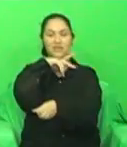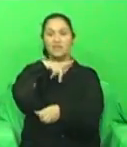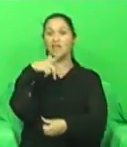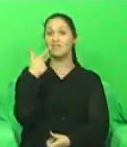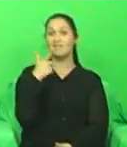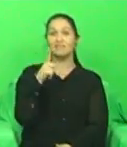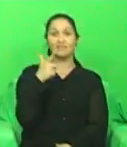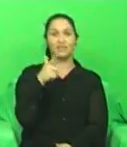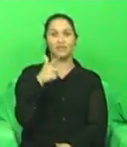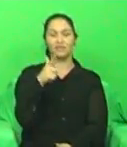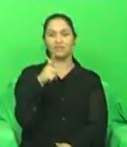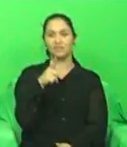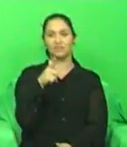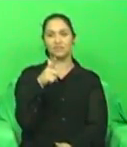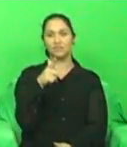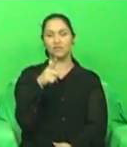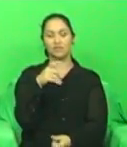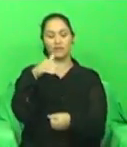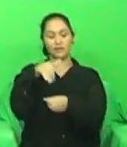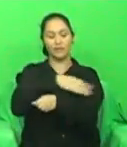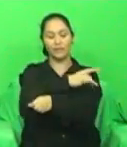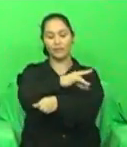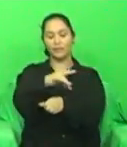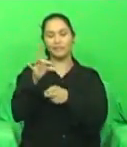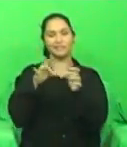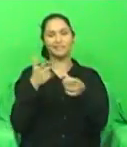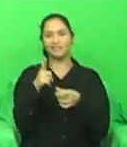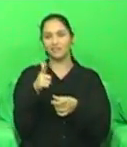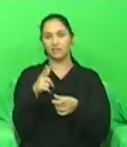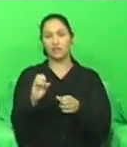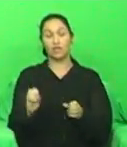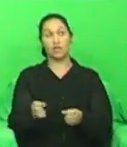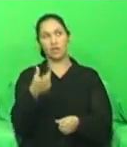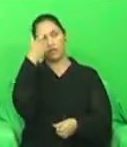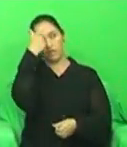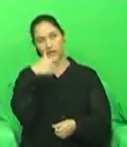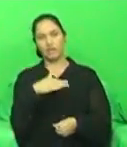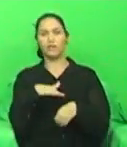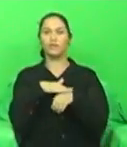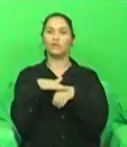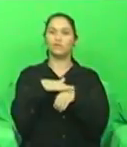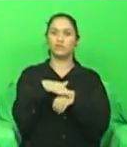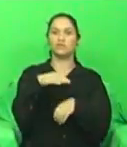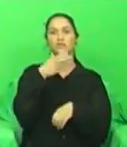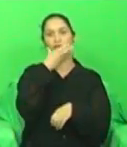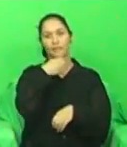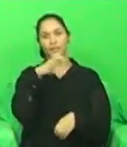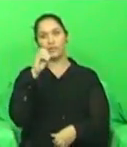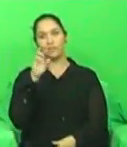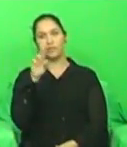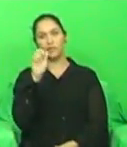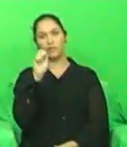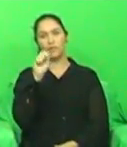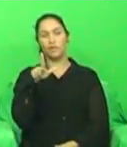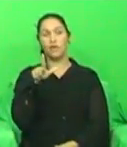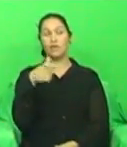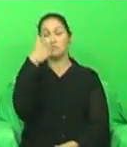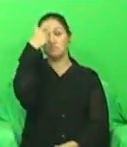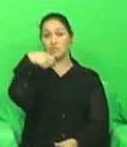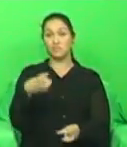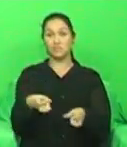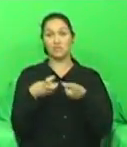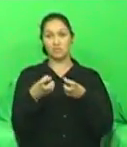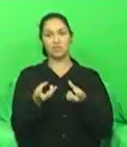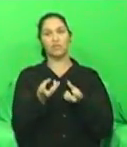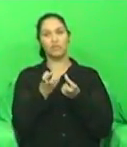tal mais uma vez o conversei com vestido de coral ele pelo que eu vi ele é uma pessoa que tem boa vontade mas